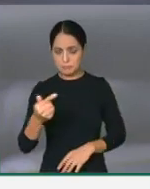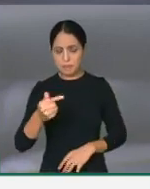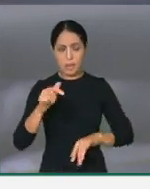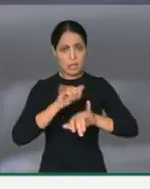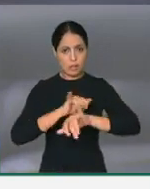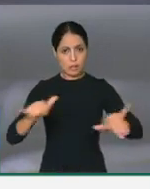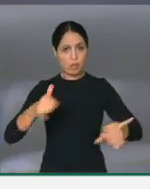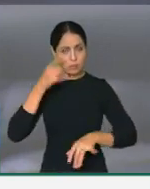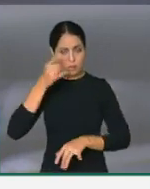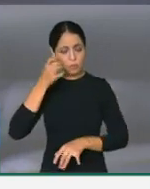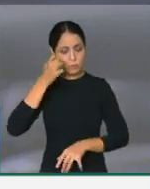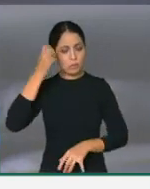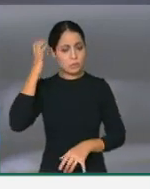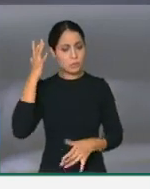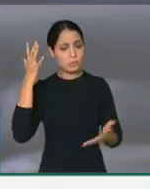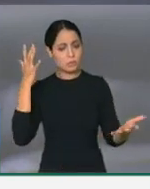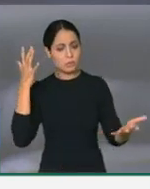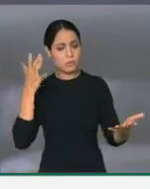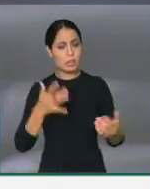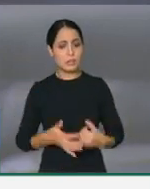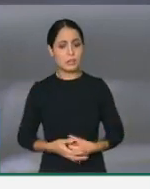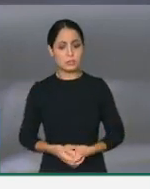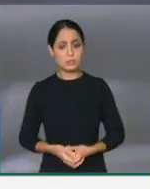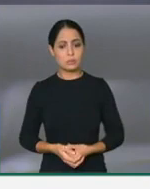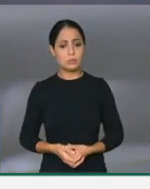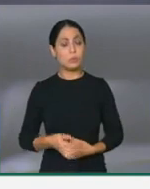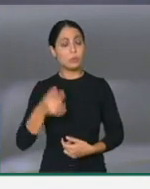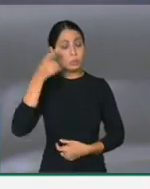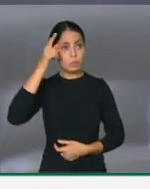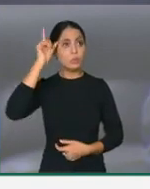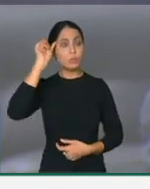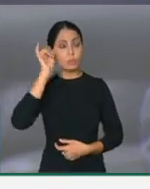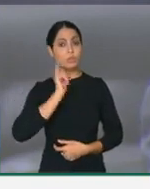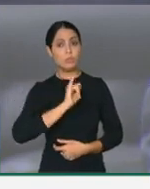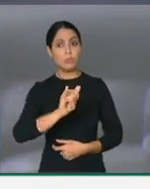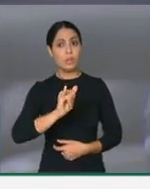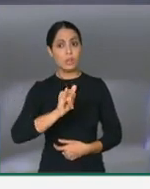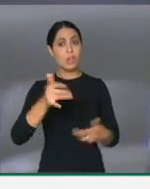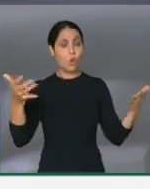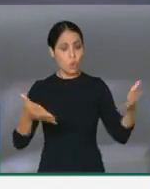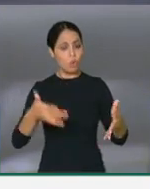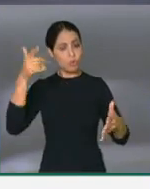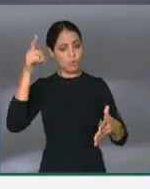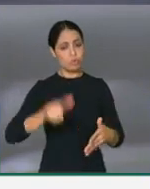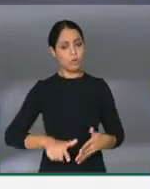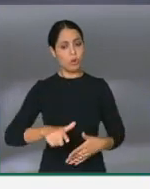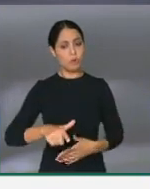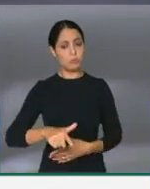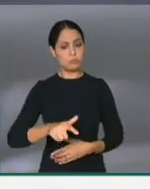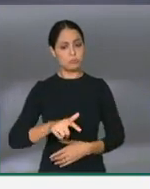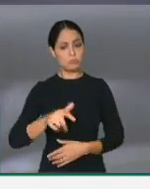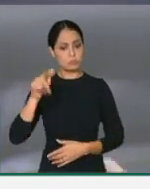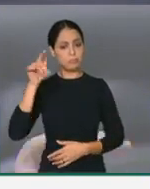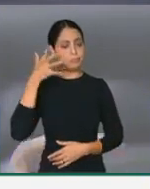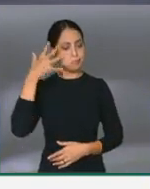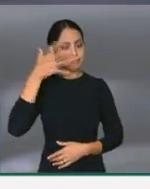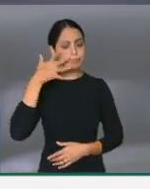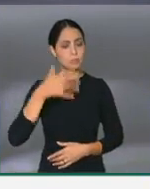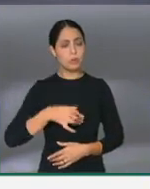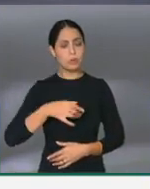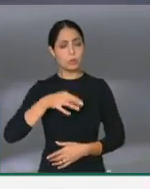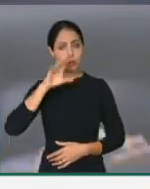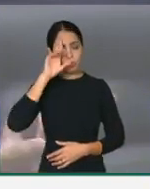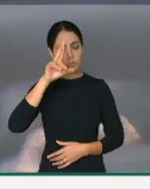Eduardo Bolsonaro que o que eu disse ontem, repito aqui no dia de hoje. O senhor Sérgio